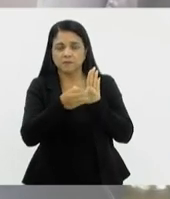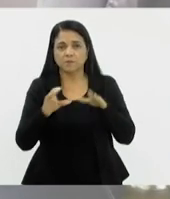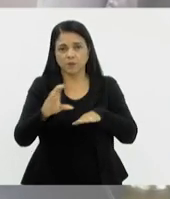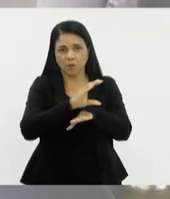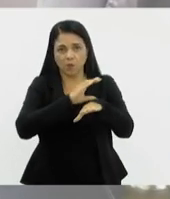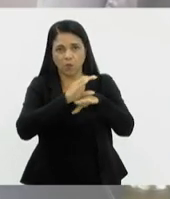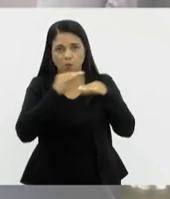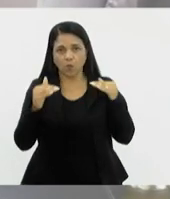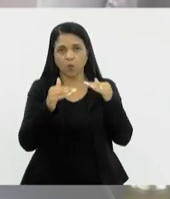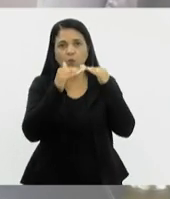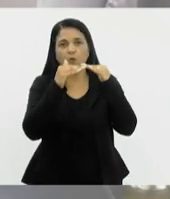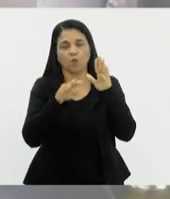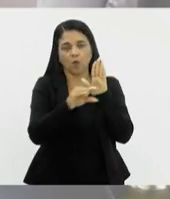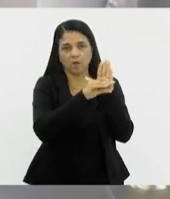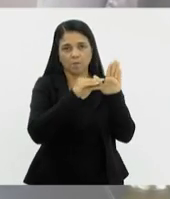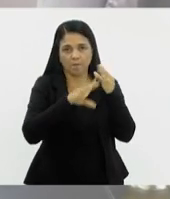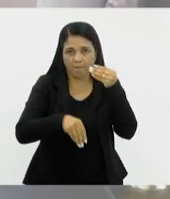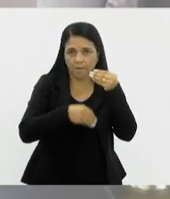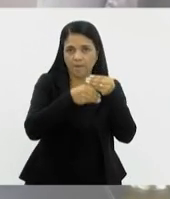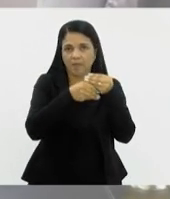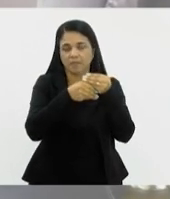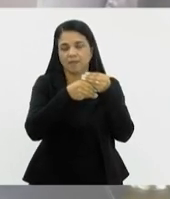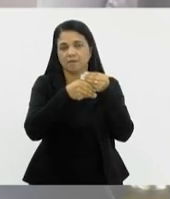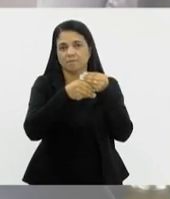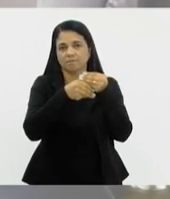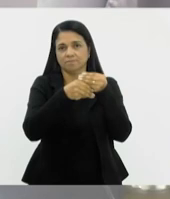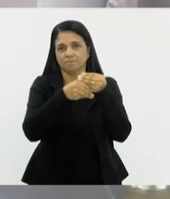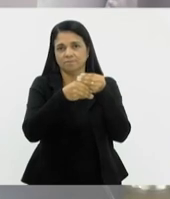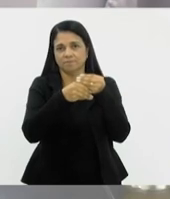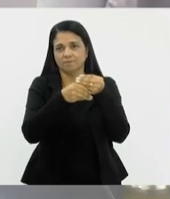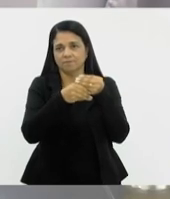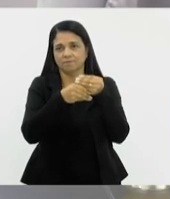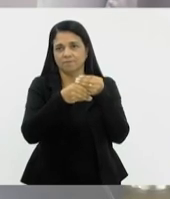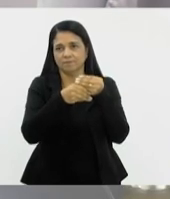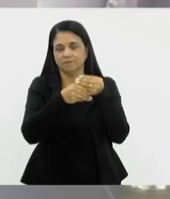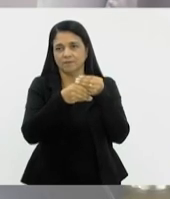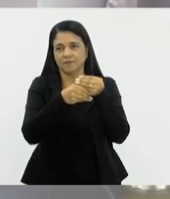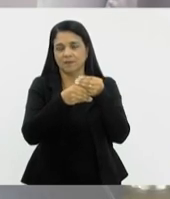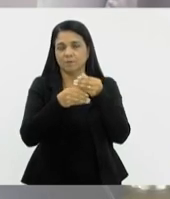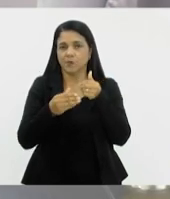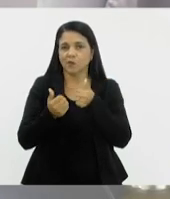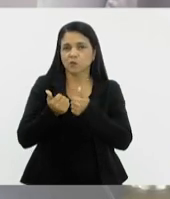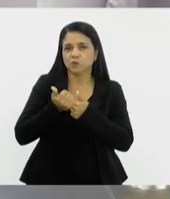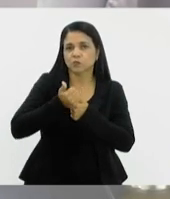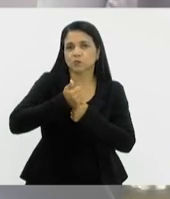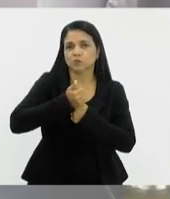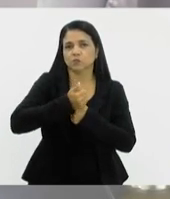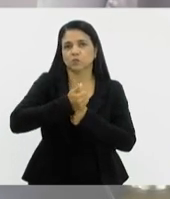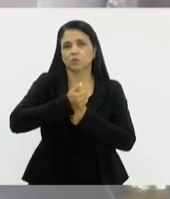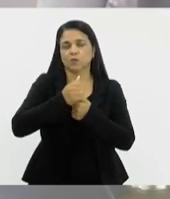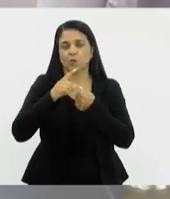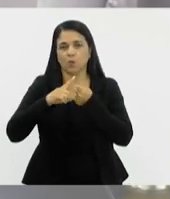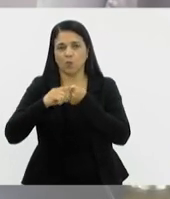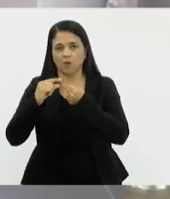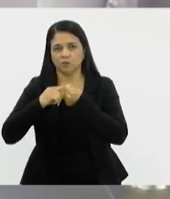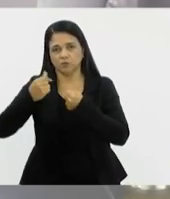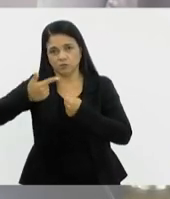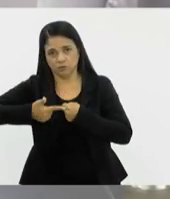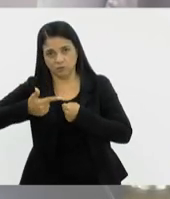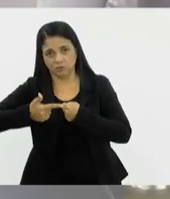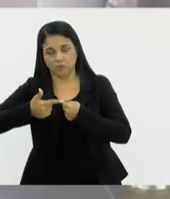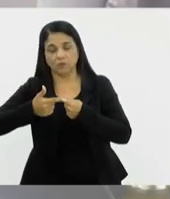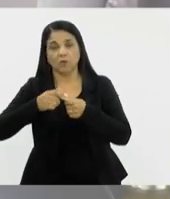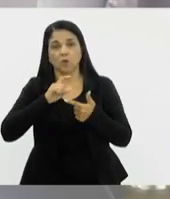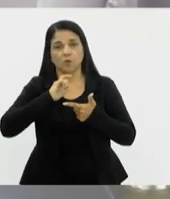constitucionalidade com emendas. Com emendar. Na verdade, para suprimir o artigo 2º. O artigo 2º fala: o